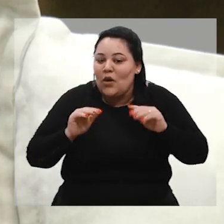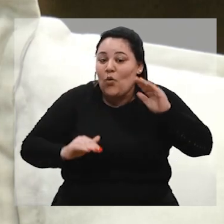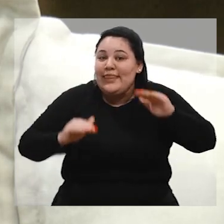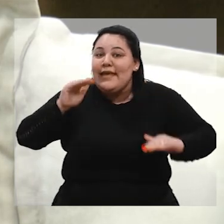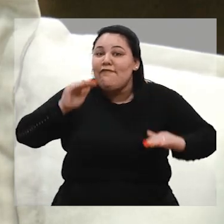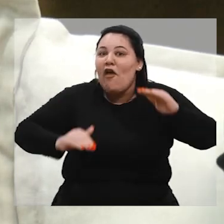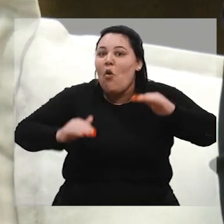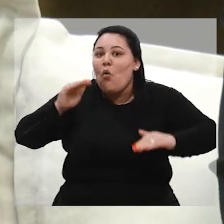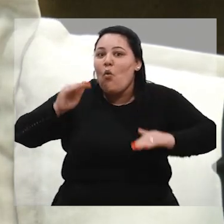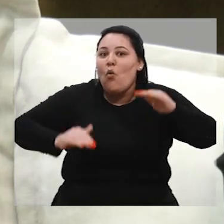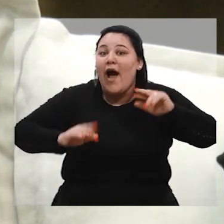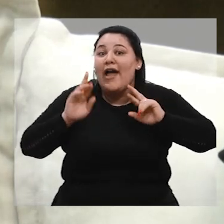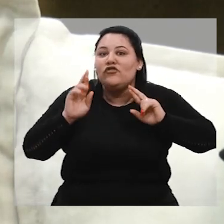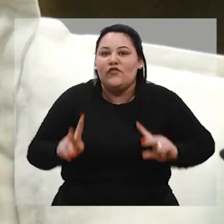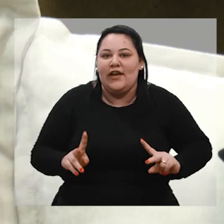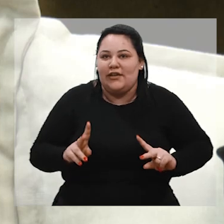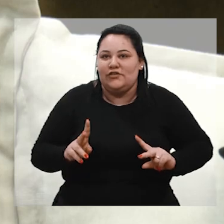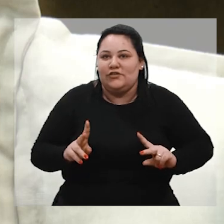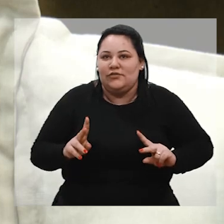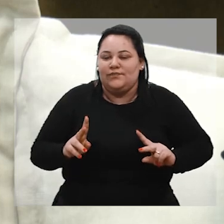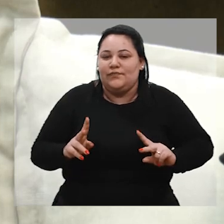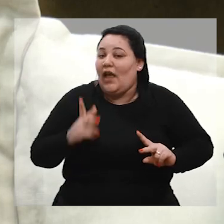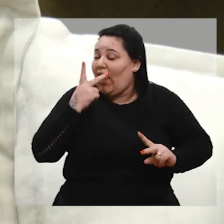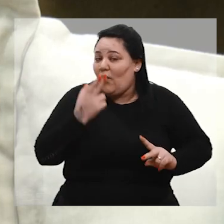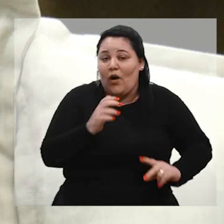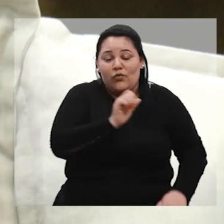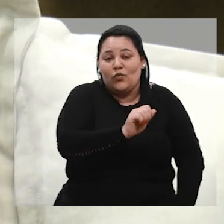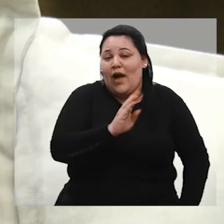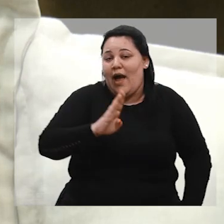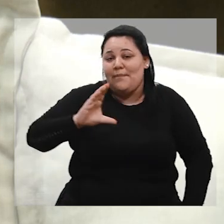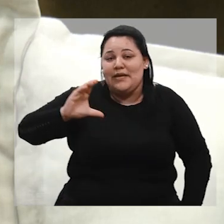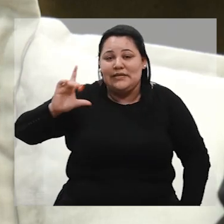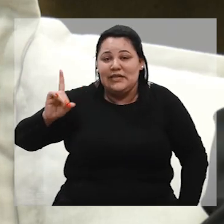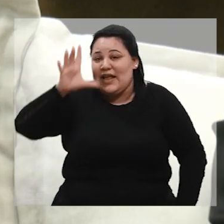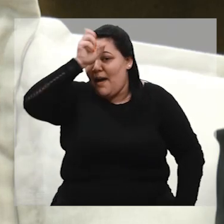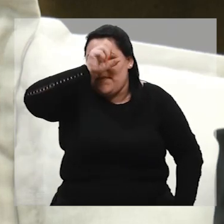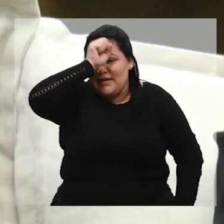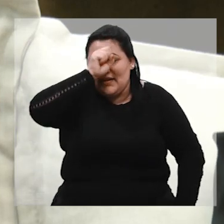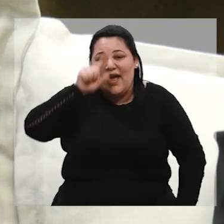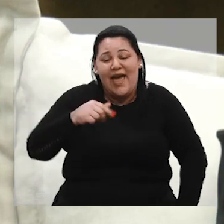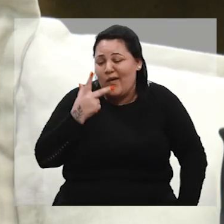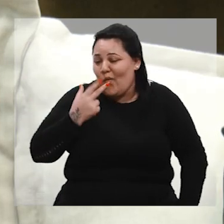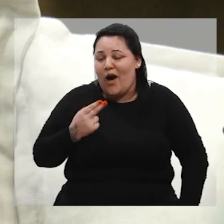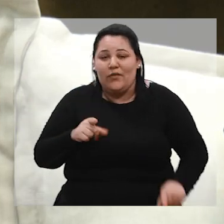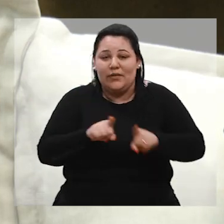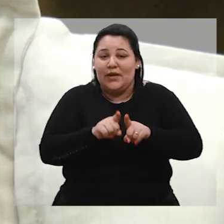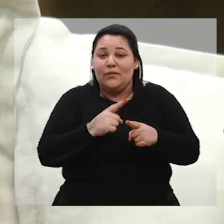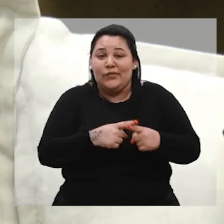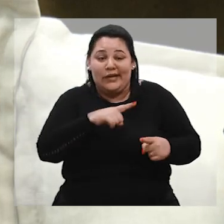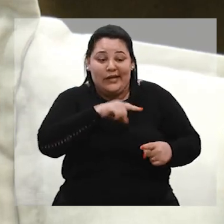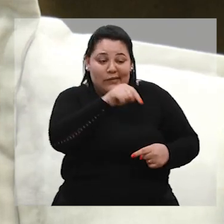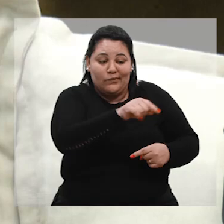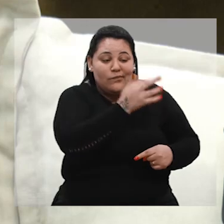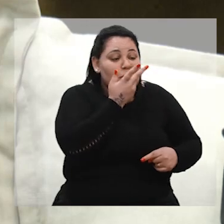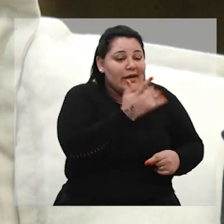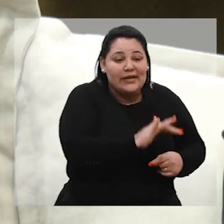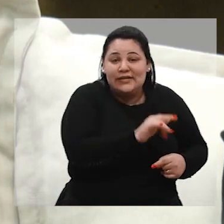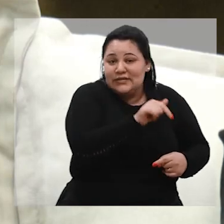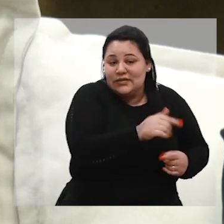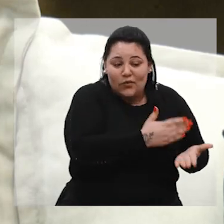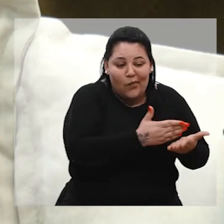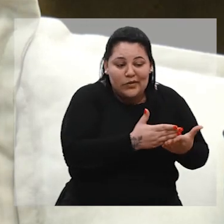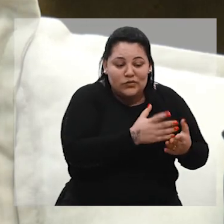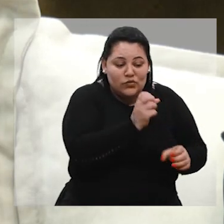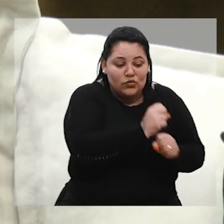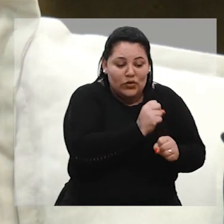adaptar. O assunto às vezes é o mesmo, mas o nível é diferente. Na questão da alfabetização, isso é